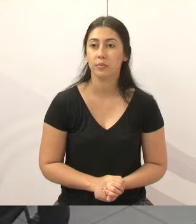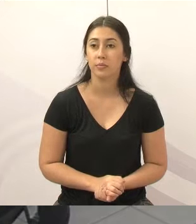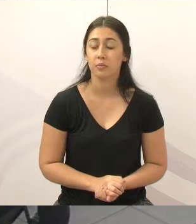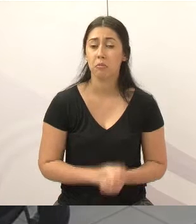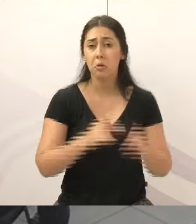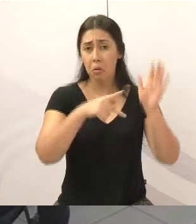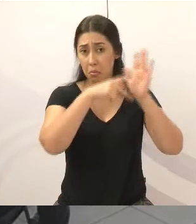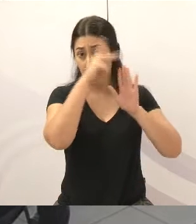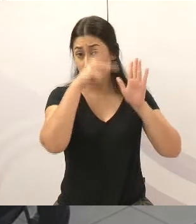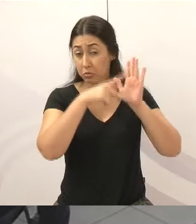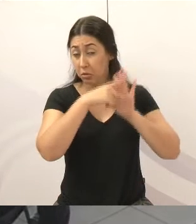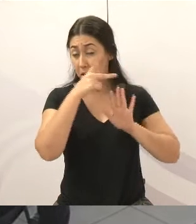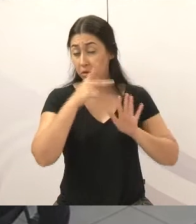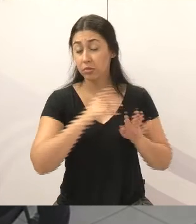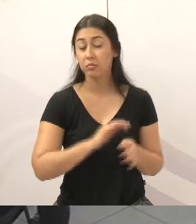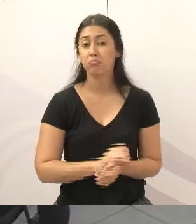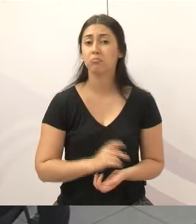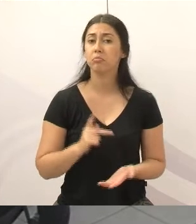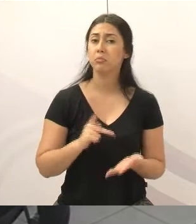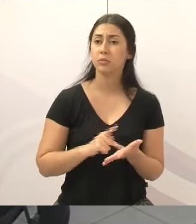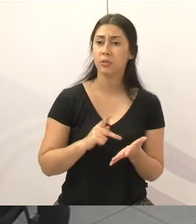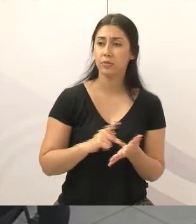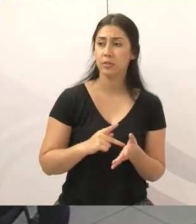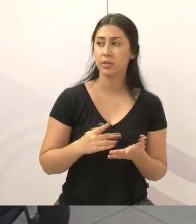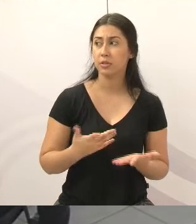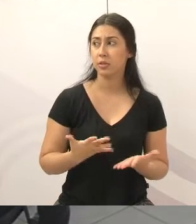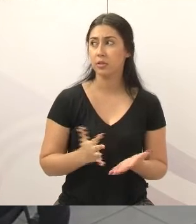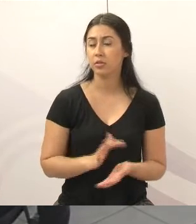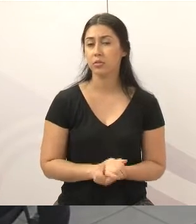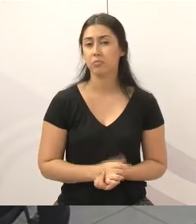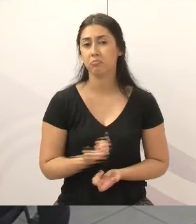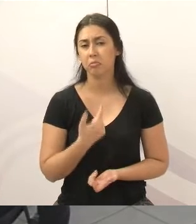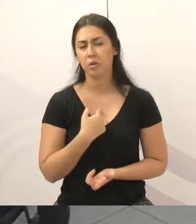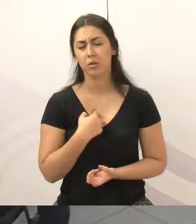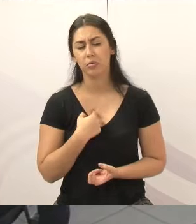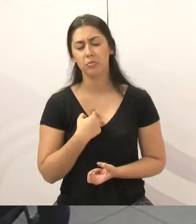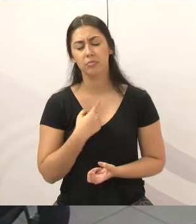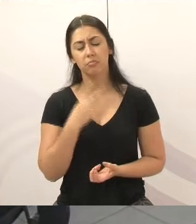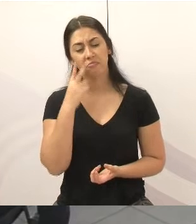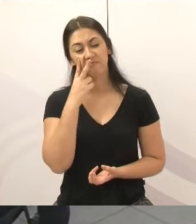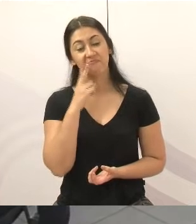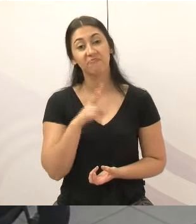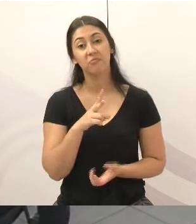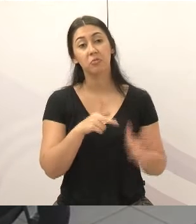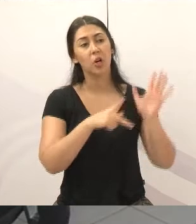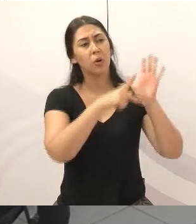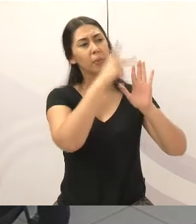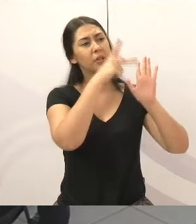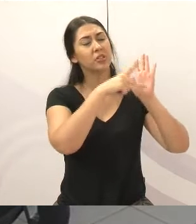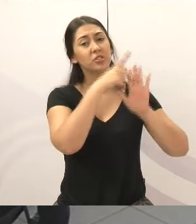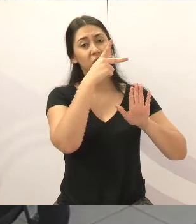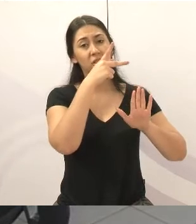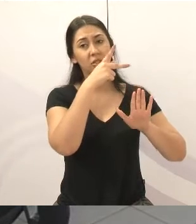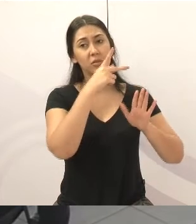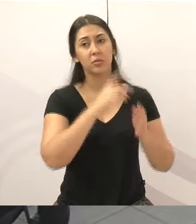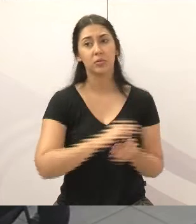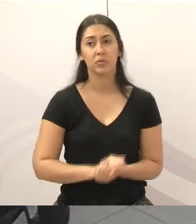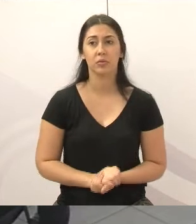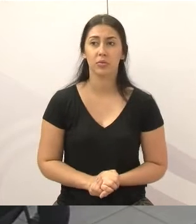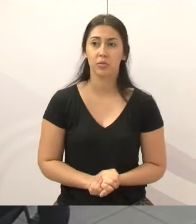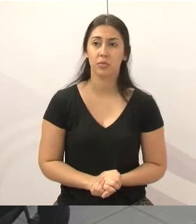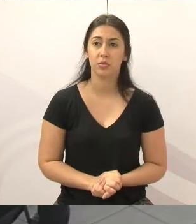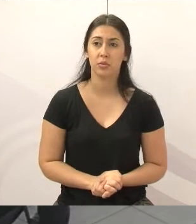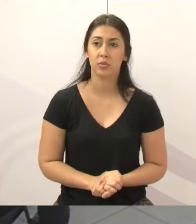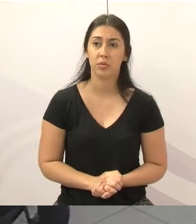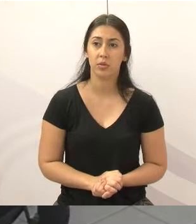Esse projeto, na realidade, né, eu classifico esse projeto não como um projeto ruim.